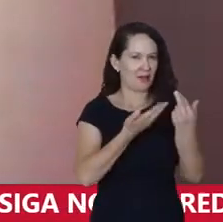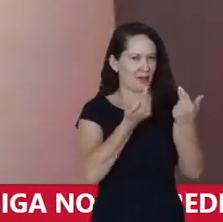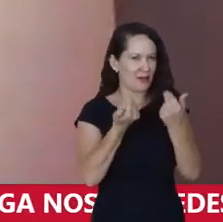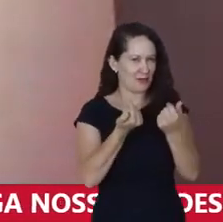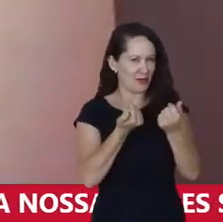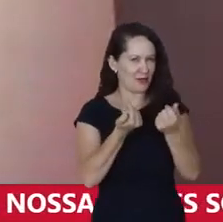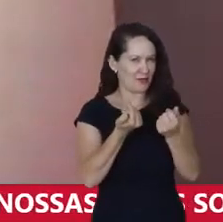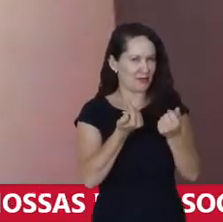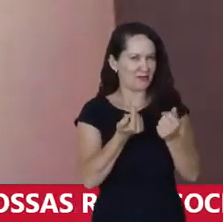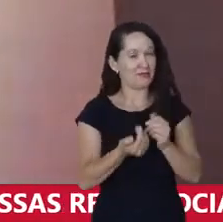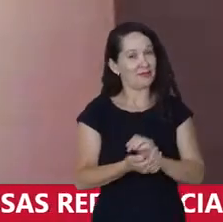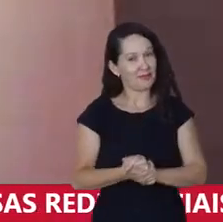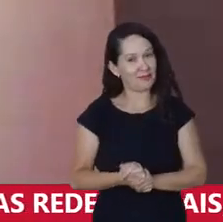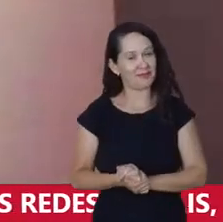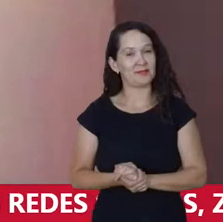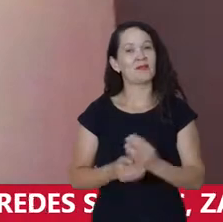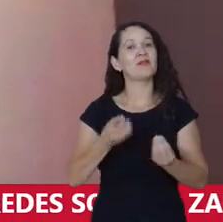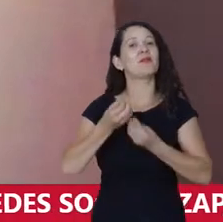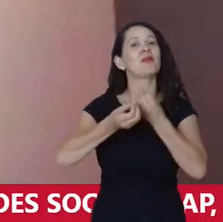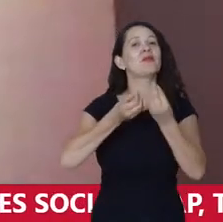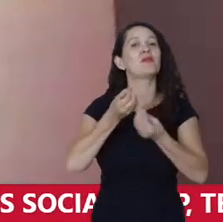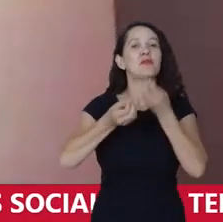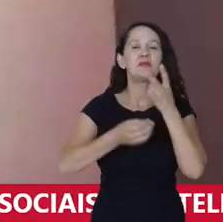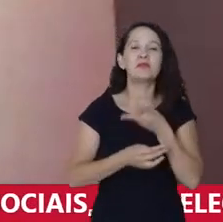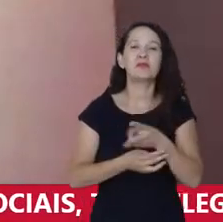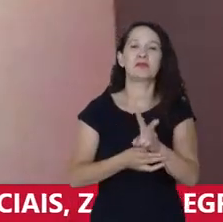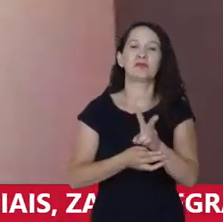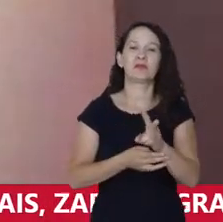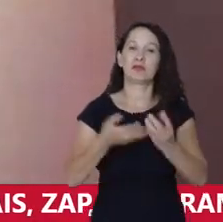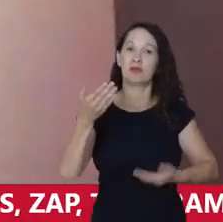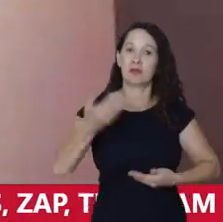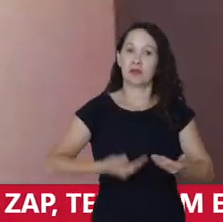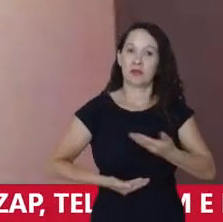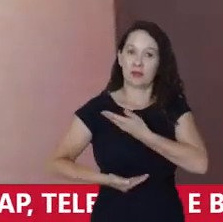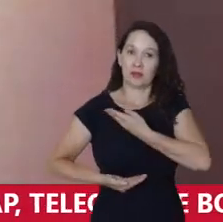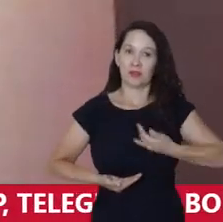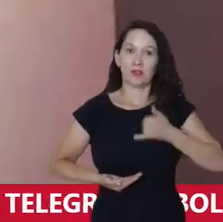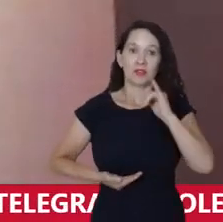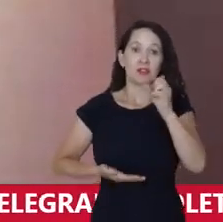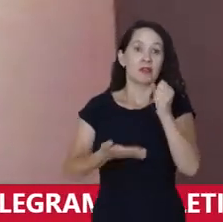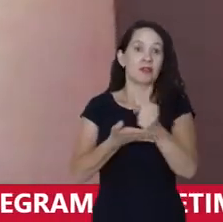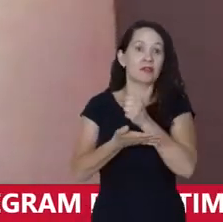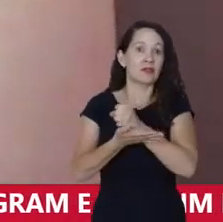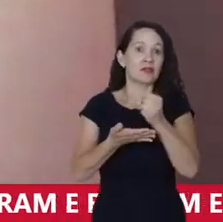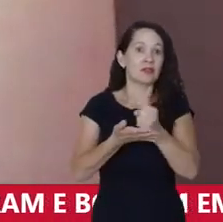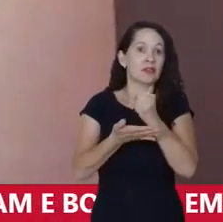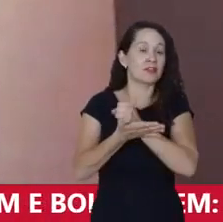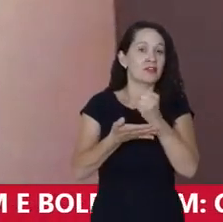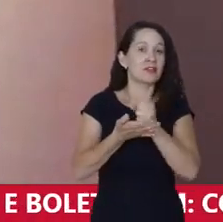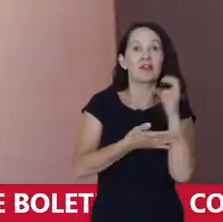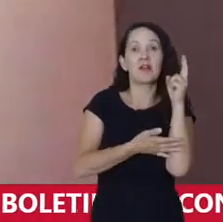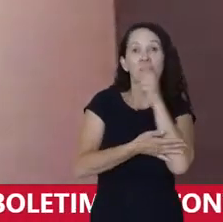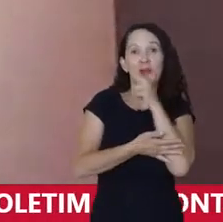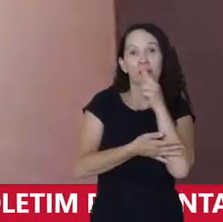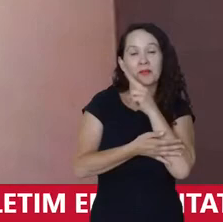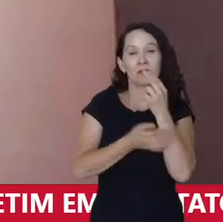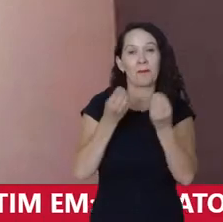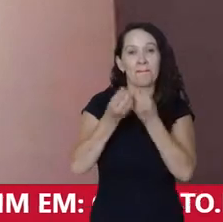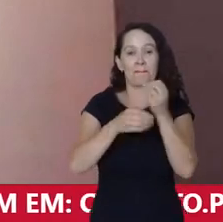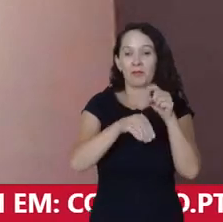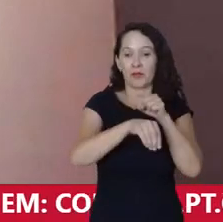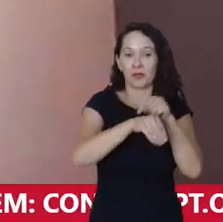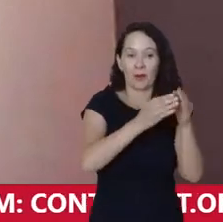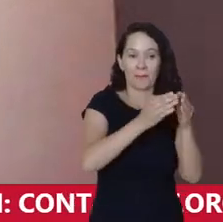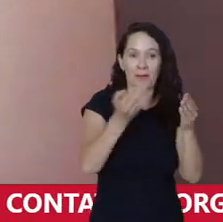está no governo? Como vai se dar a continuidade do serviço público se as contratações serão de forma emergencial por um